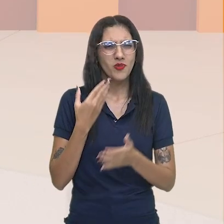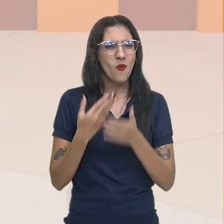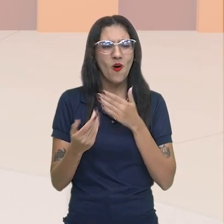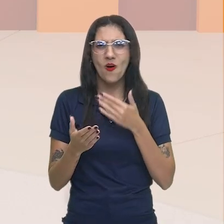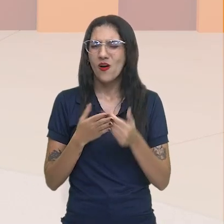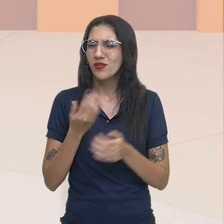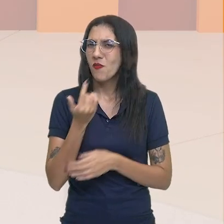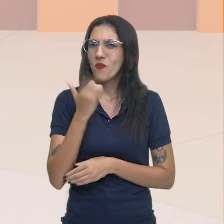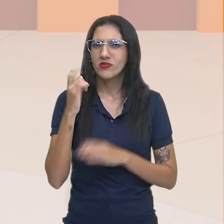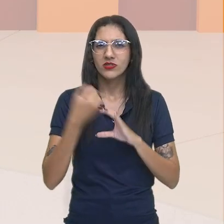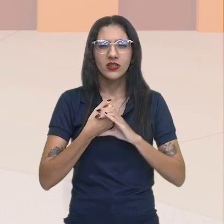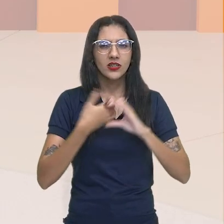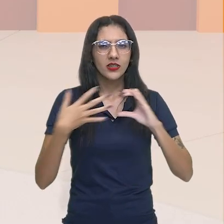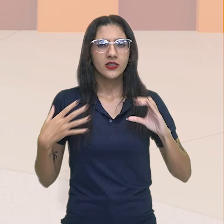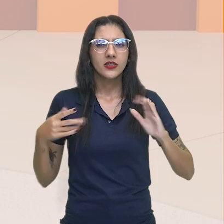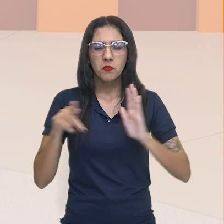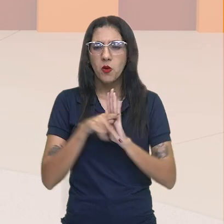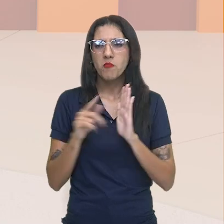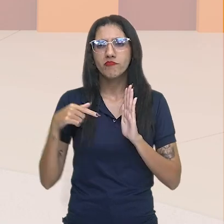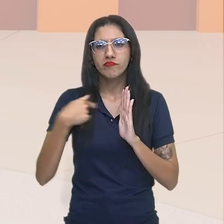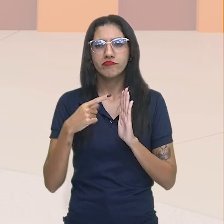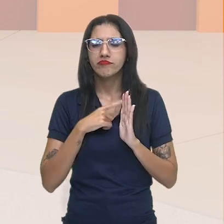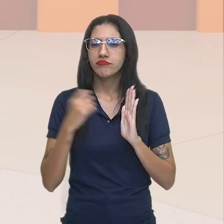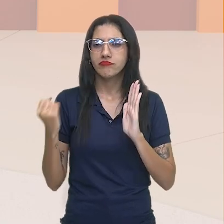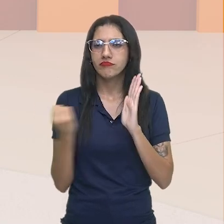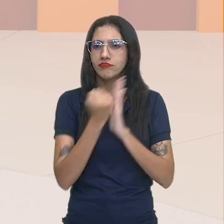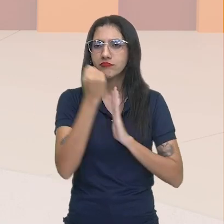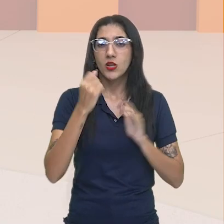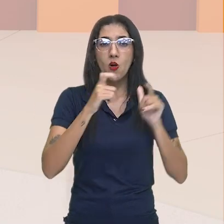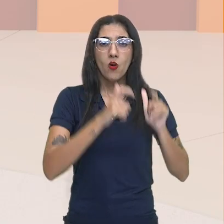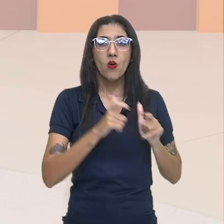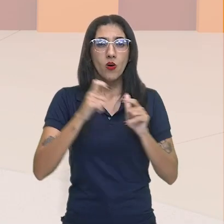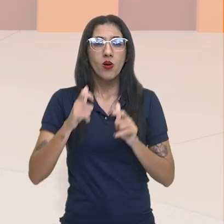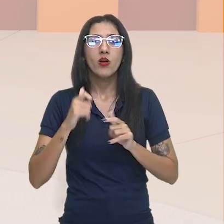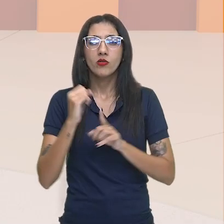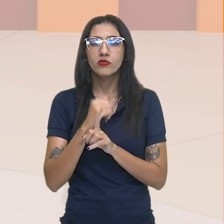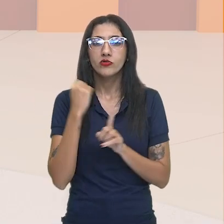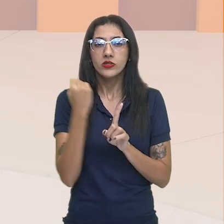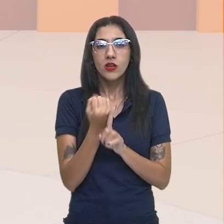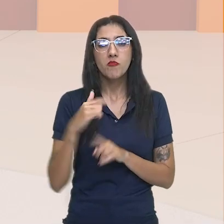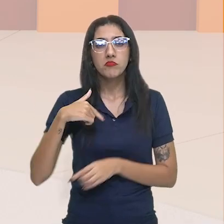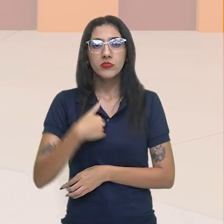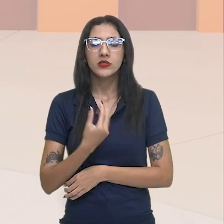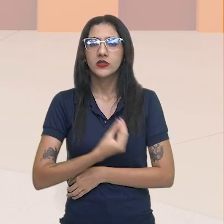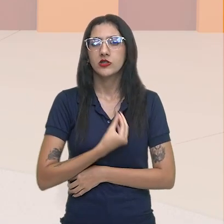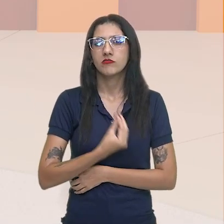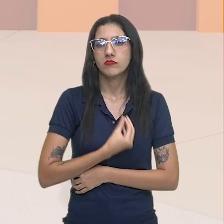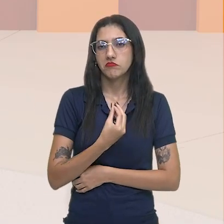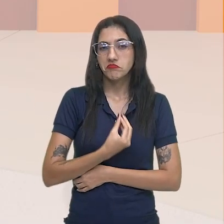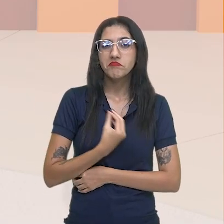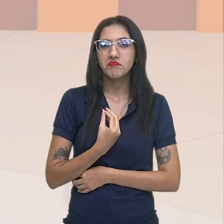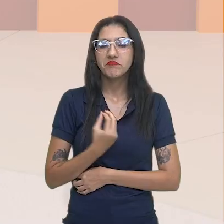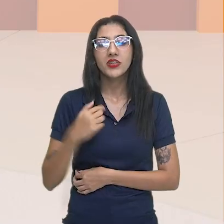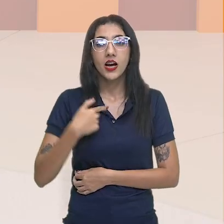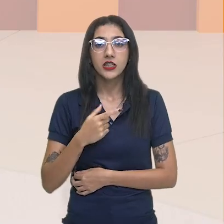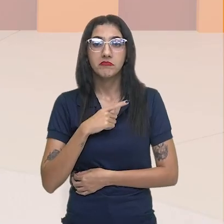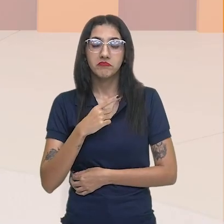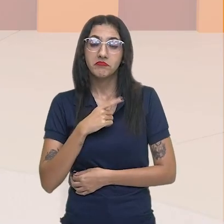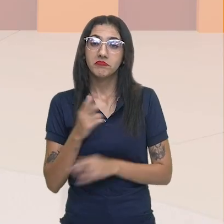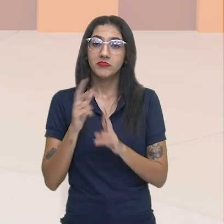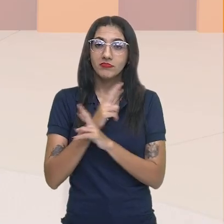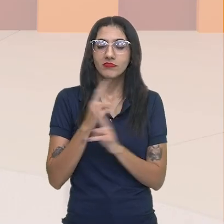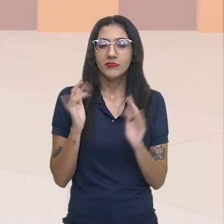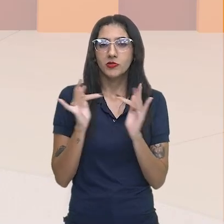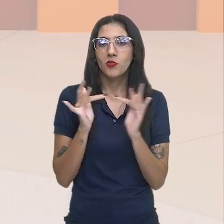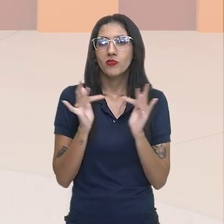outro adjetivo para marcar o lugar social de onde falamos. Remetemos-nos às zonas de